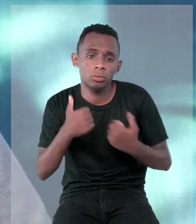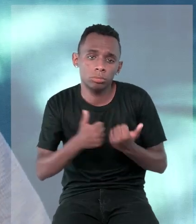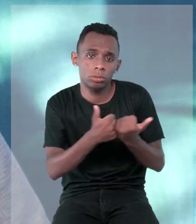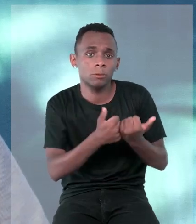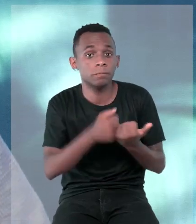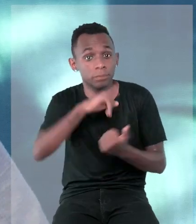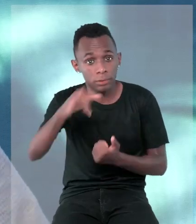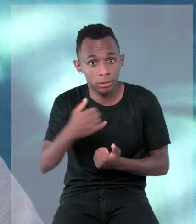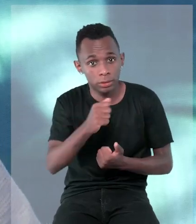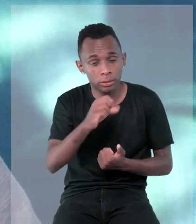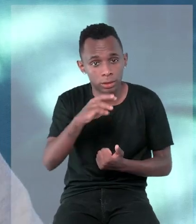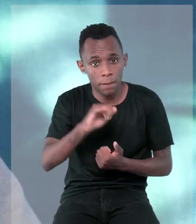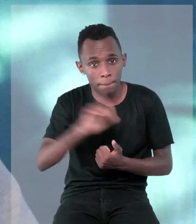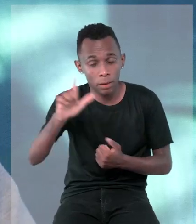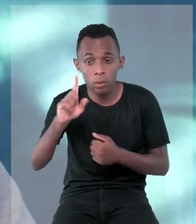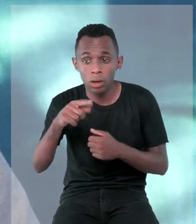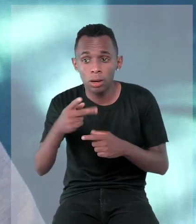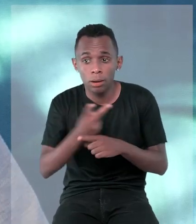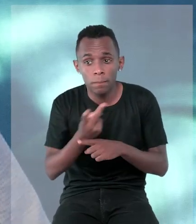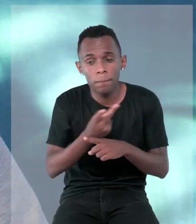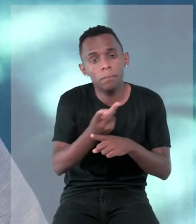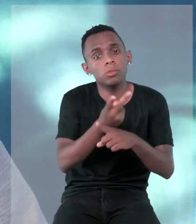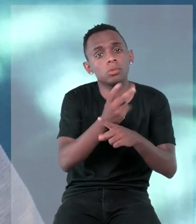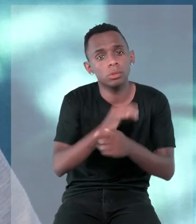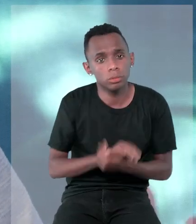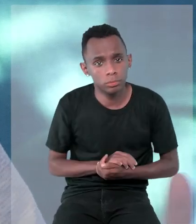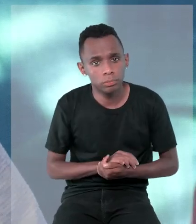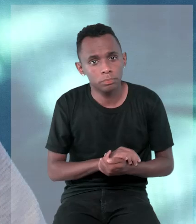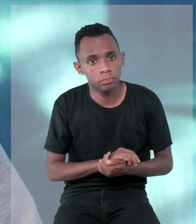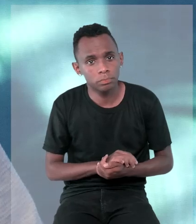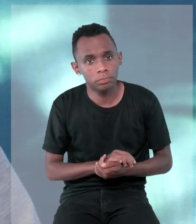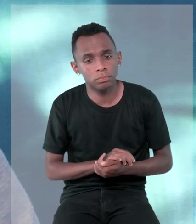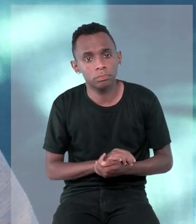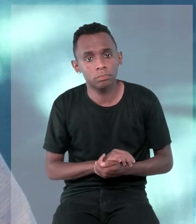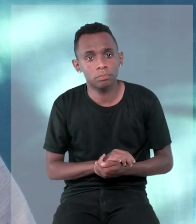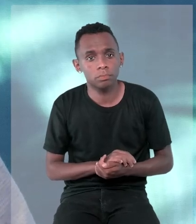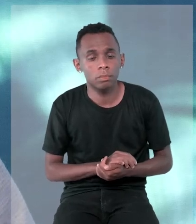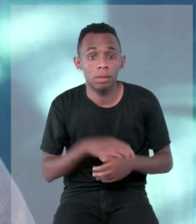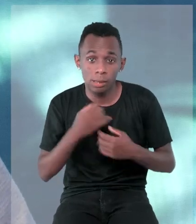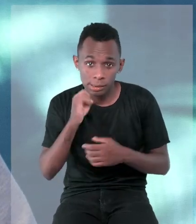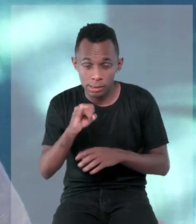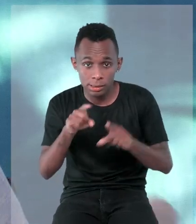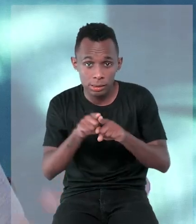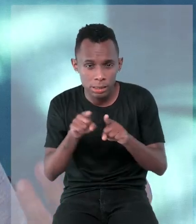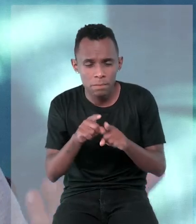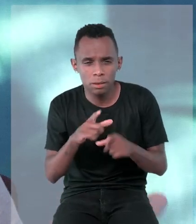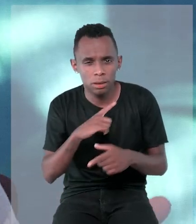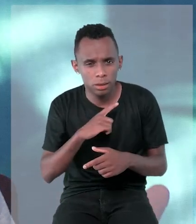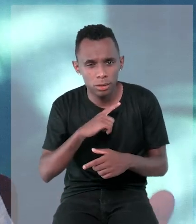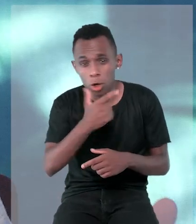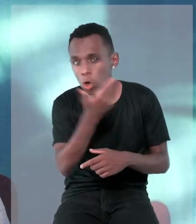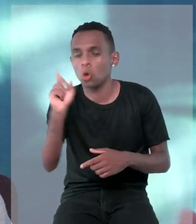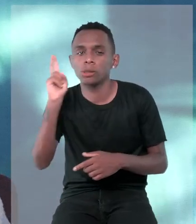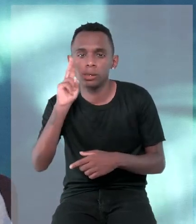e Jamil quer dizer busca, entende? E, de uma certa forma, se você for olhar ali, tem uma